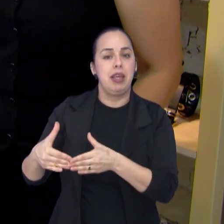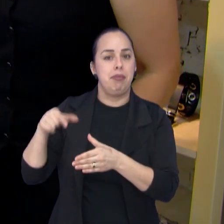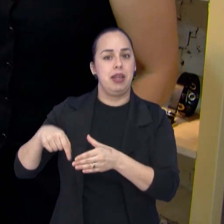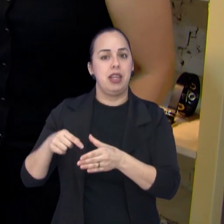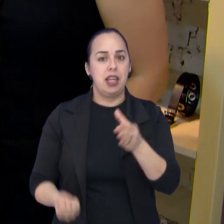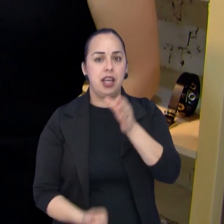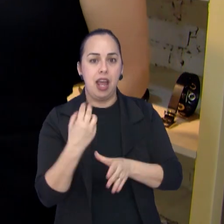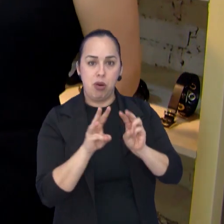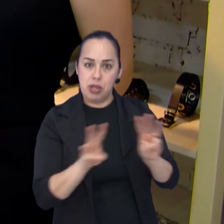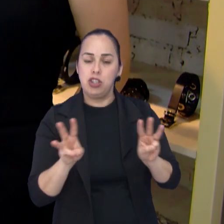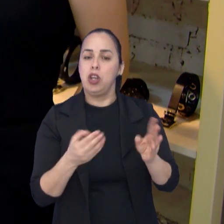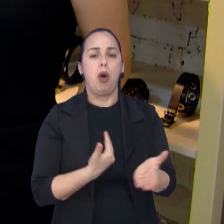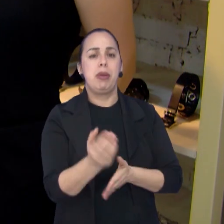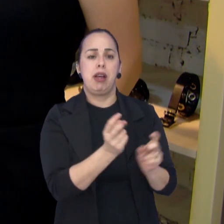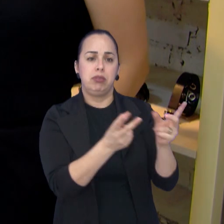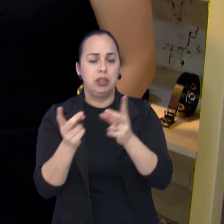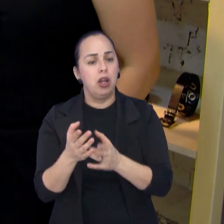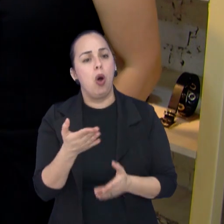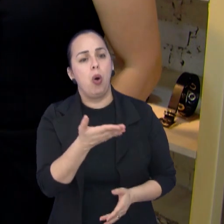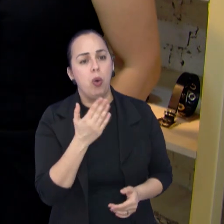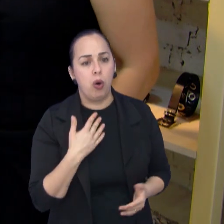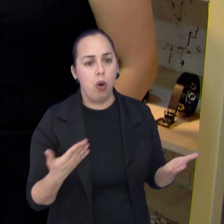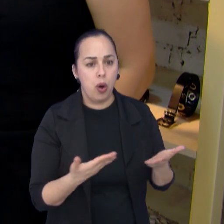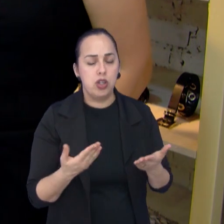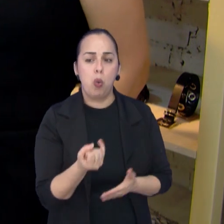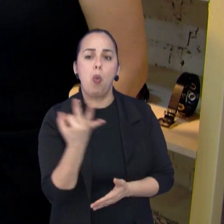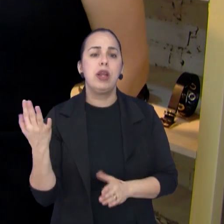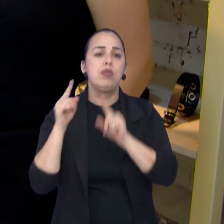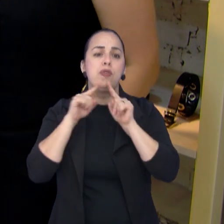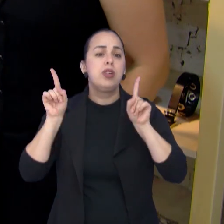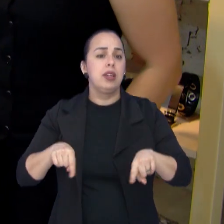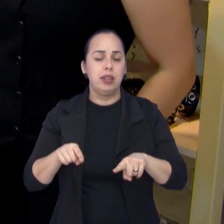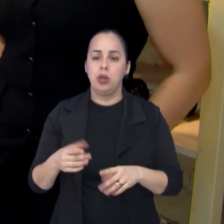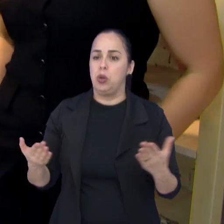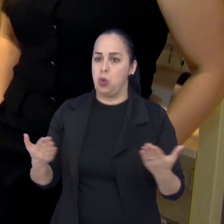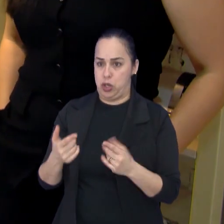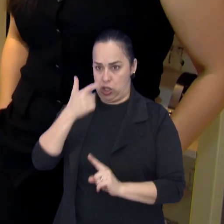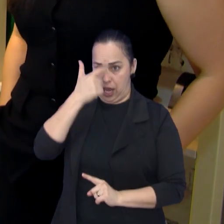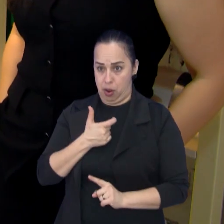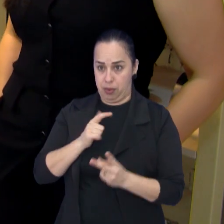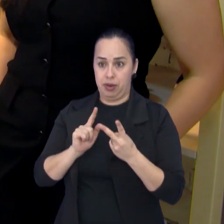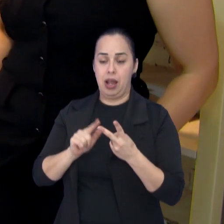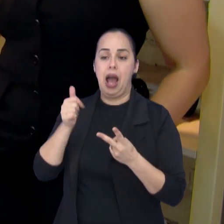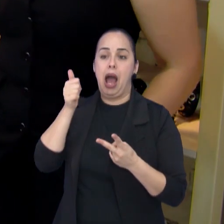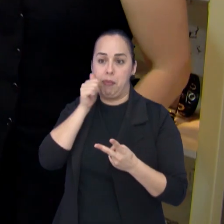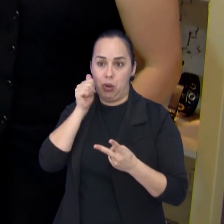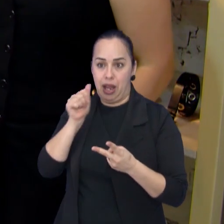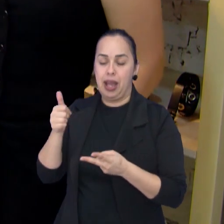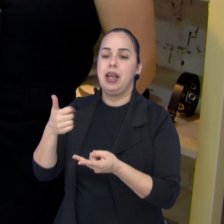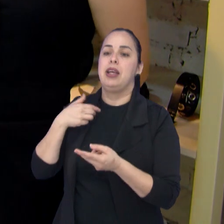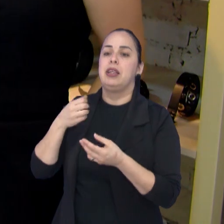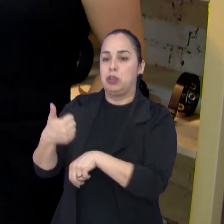esse site e começar a vender. Hoje você conta com a ajuda de quantas pessoas mais ou menos aqui? Hoje eu tenho a mocinha do marketing que